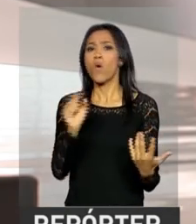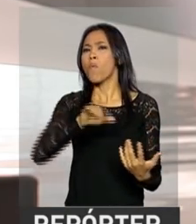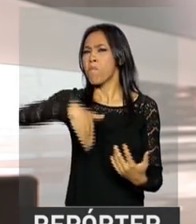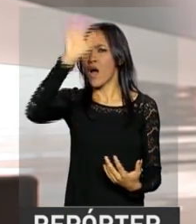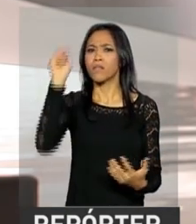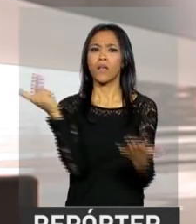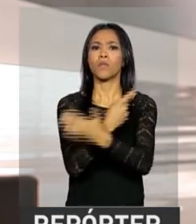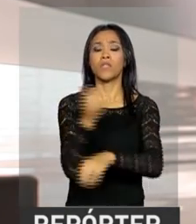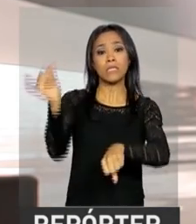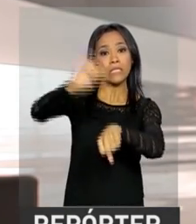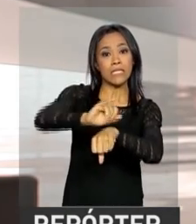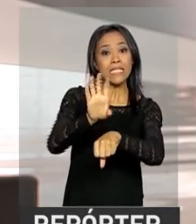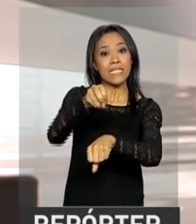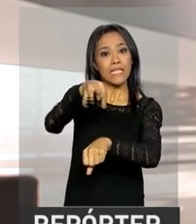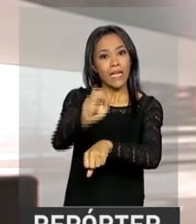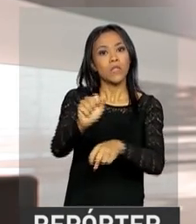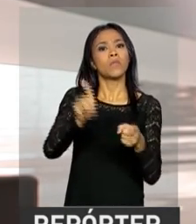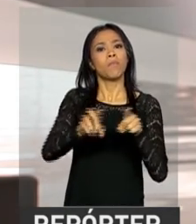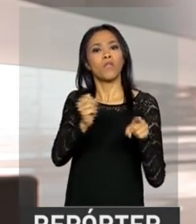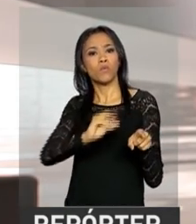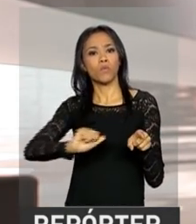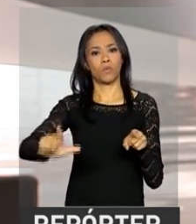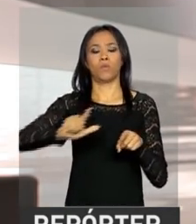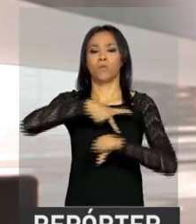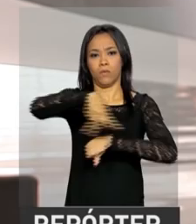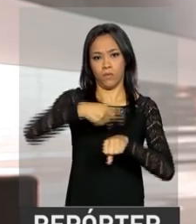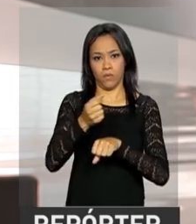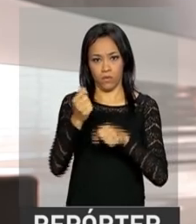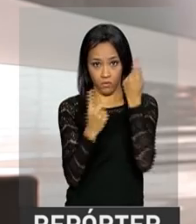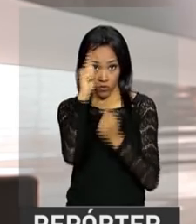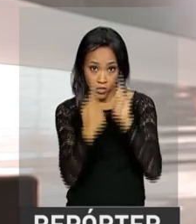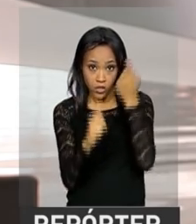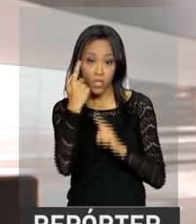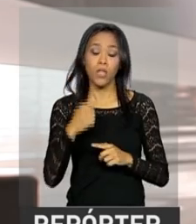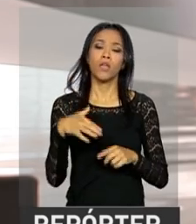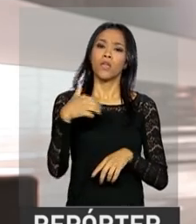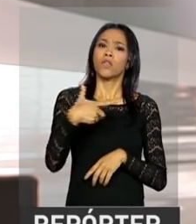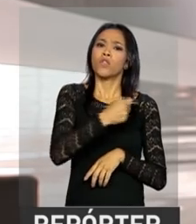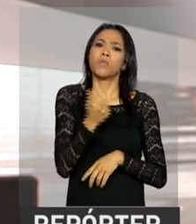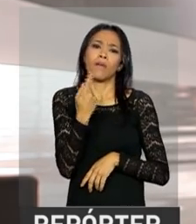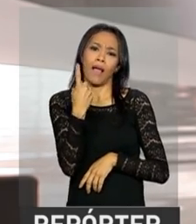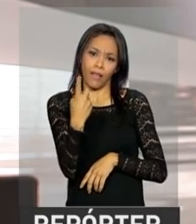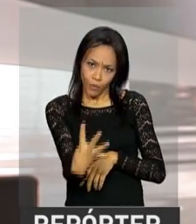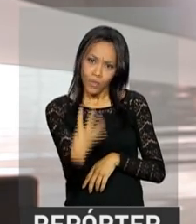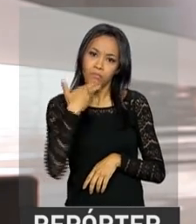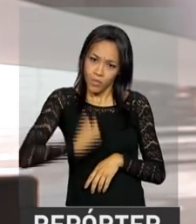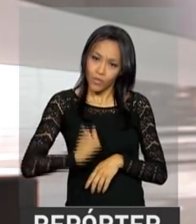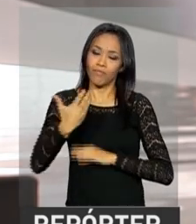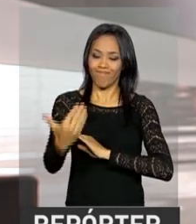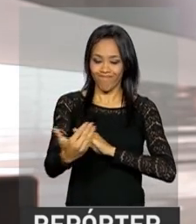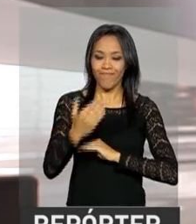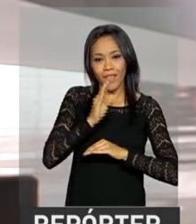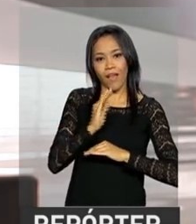são as do centro e do sul do Chile. Em 2014, o Chile também solicitou a ajuda do Brasil